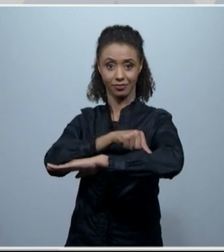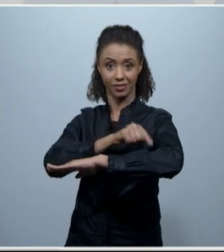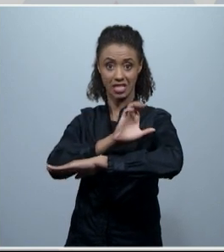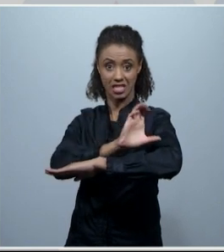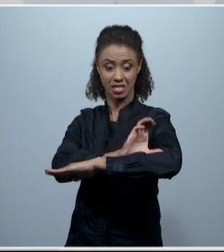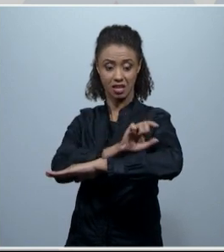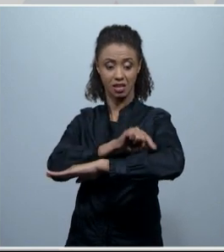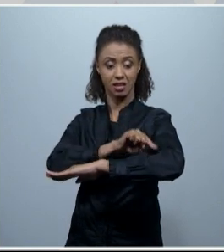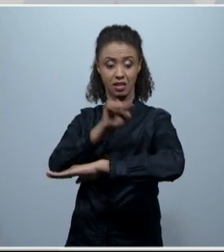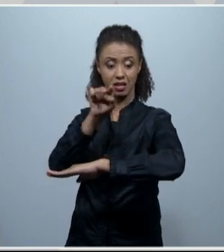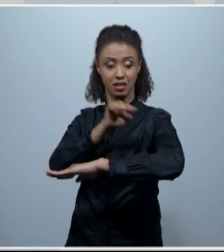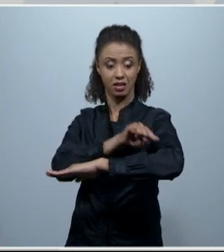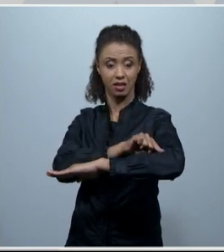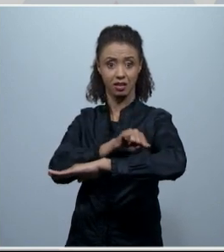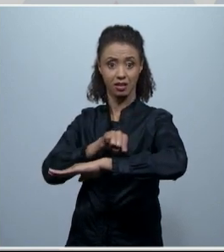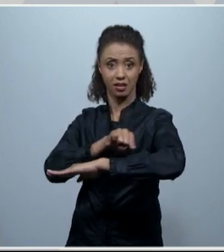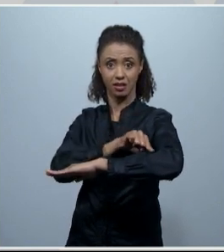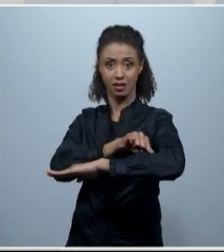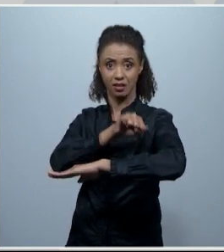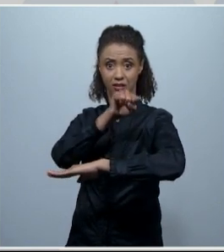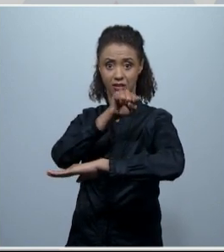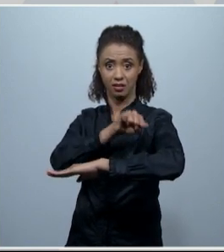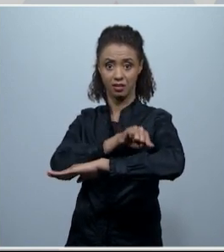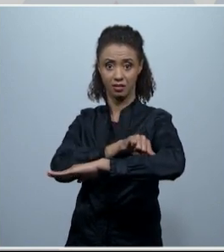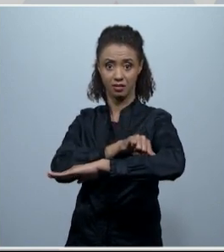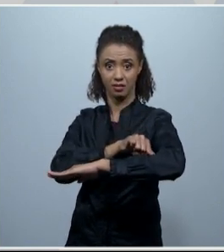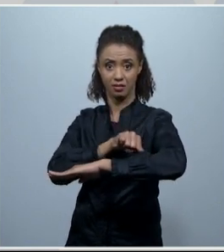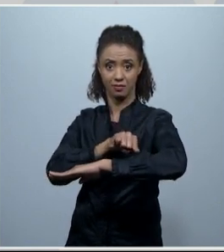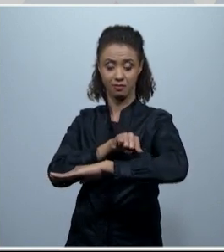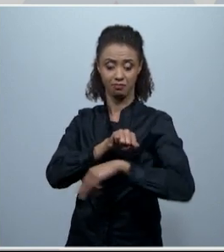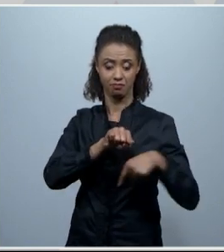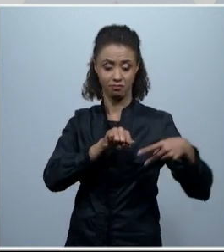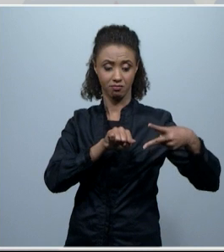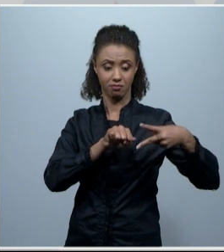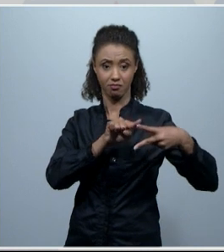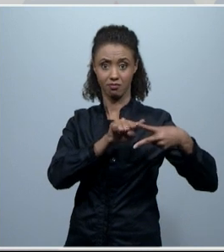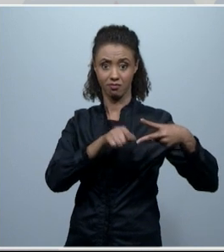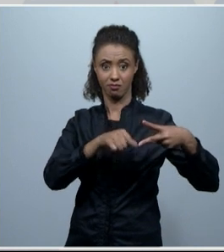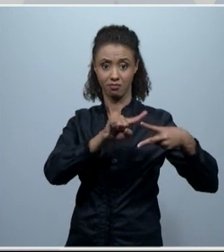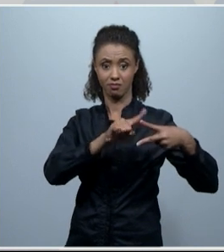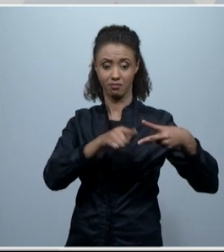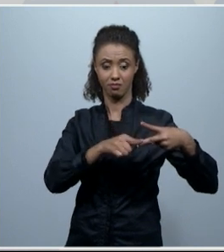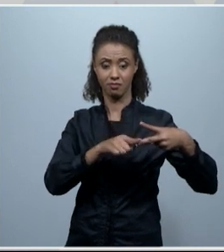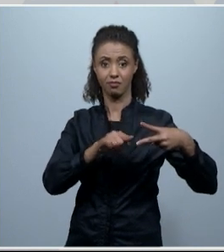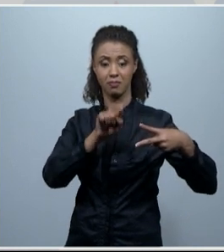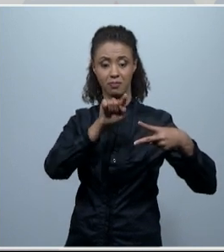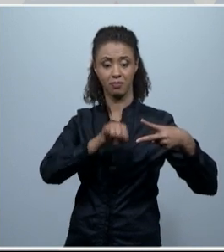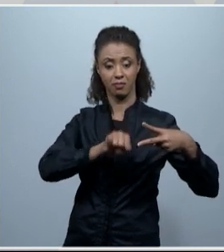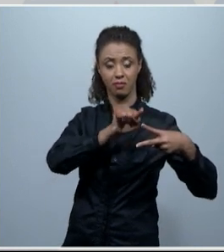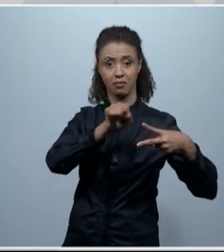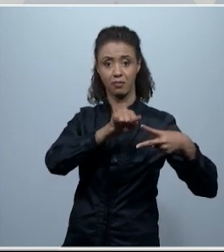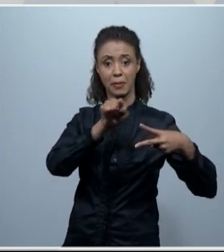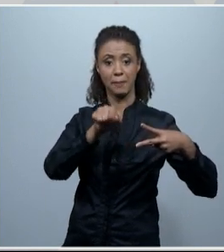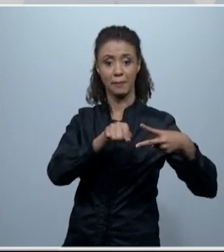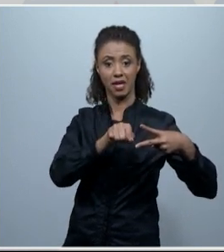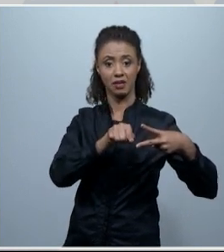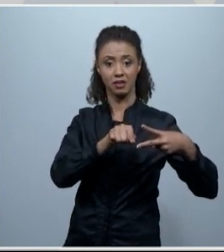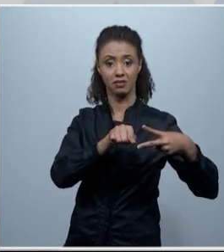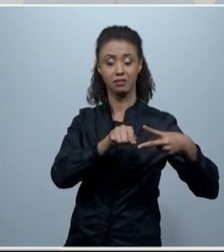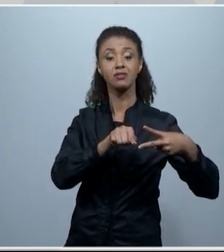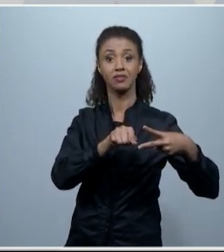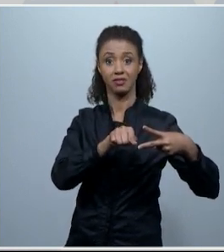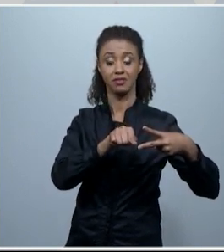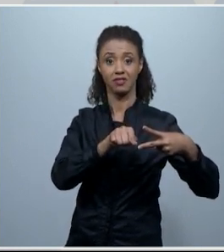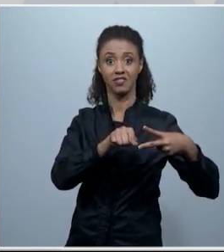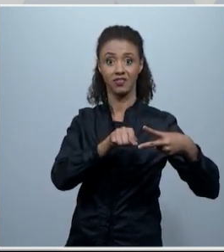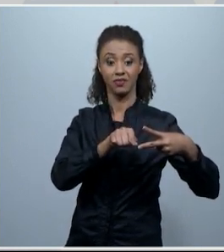colocar essa essa letrinha a um pouquinho pra cima aqui esse ângulo beta é igual a este ângulo beta que eu